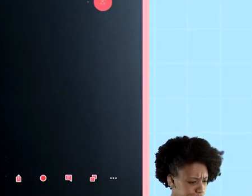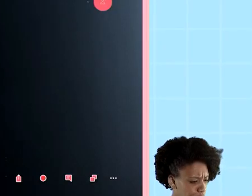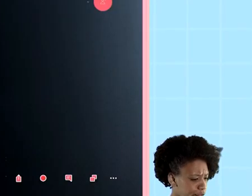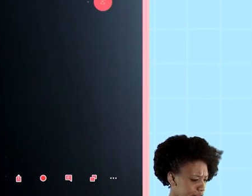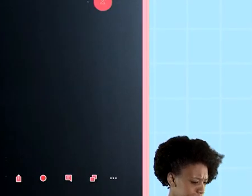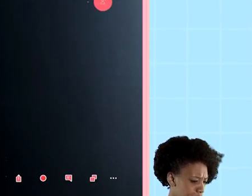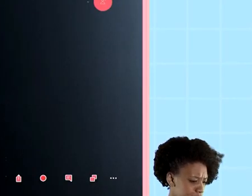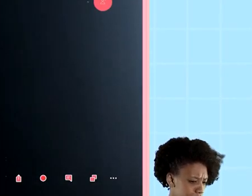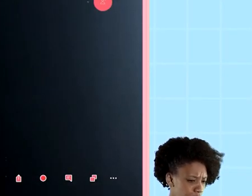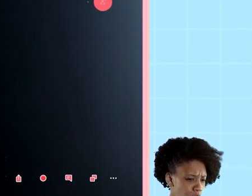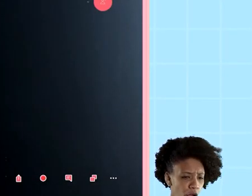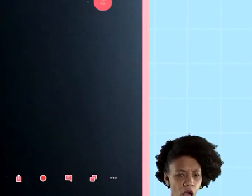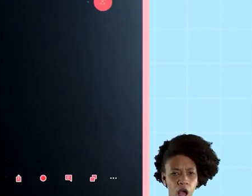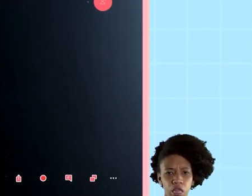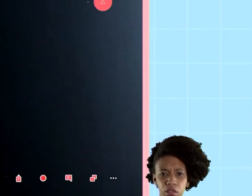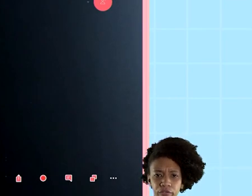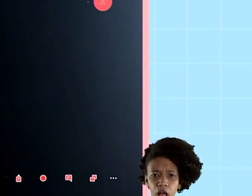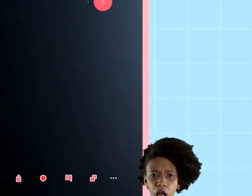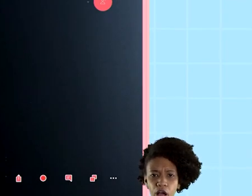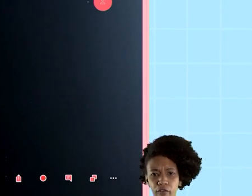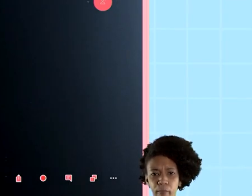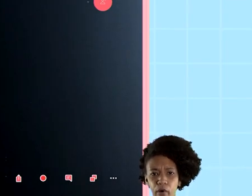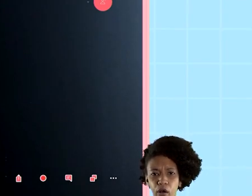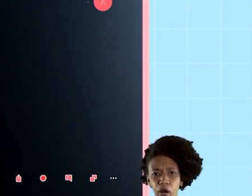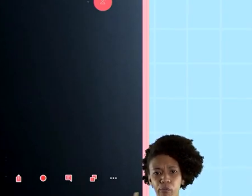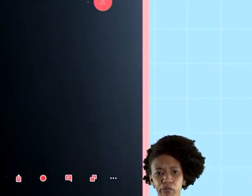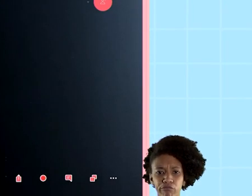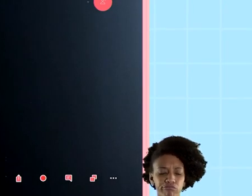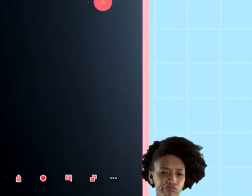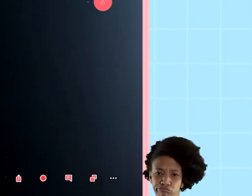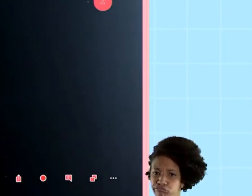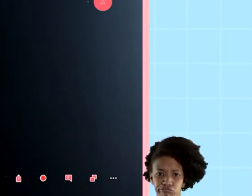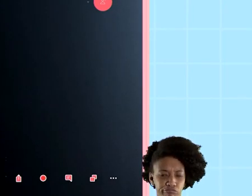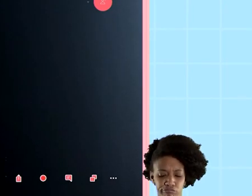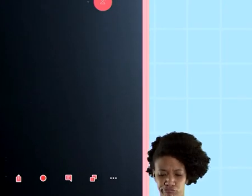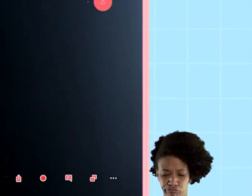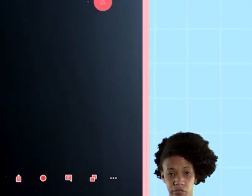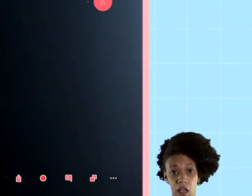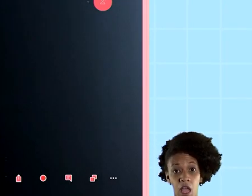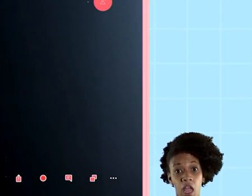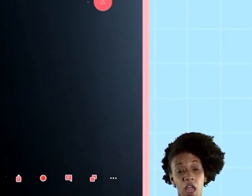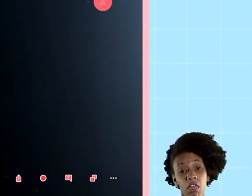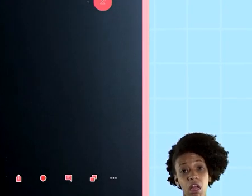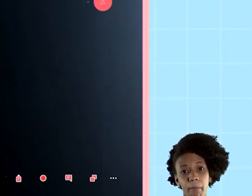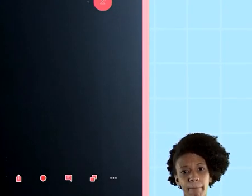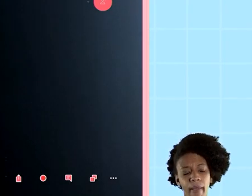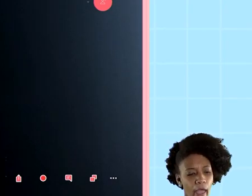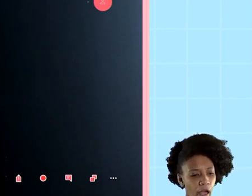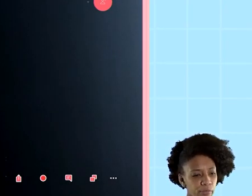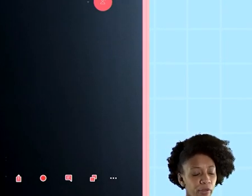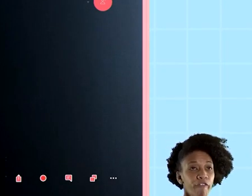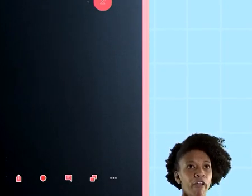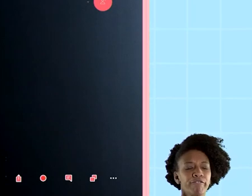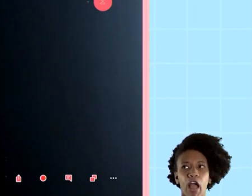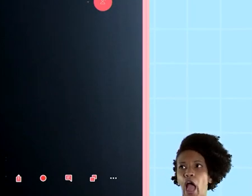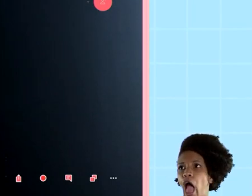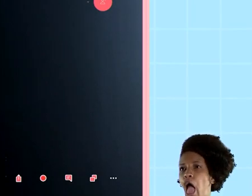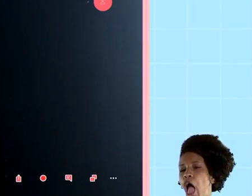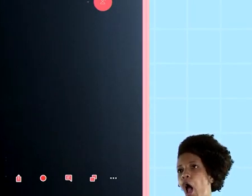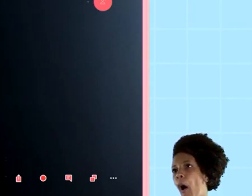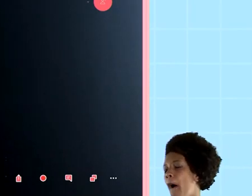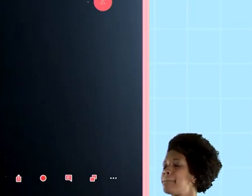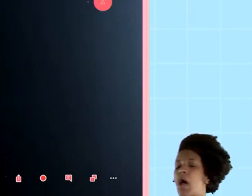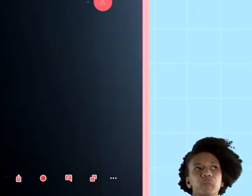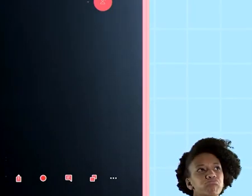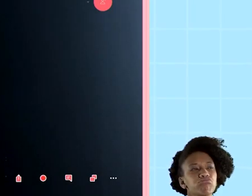vídeos. As pessoas iam na casa das outras, não precisavam falar pro chat. E também, né, as pessoas não precisavam ficar naquele vício de